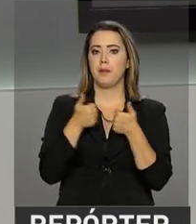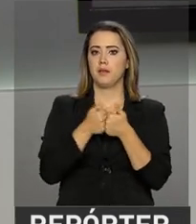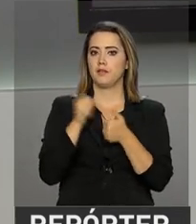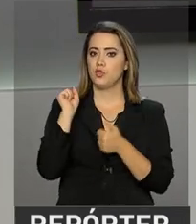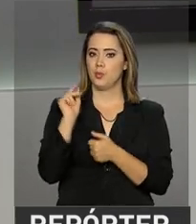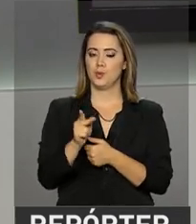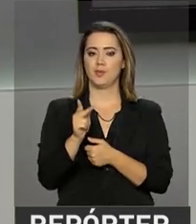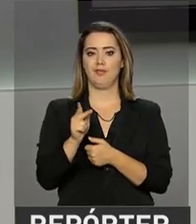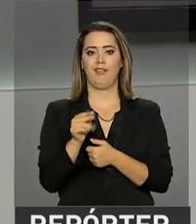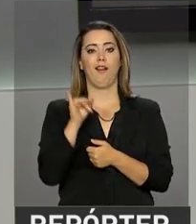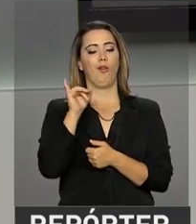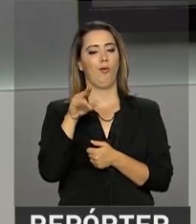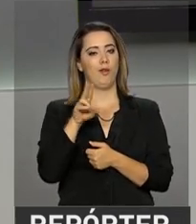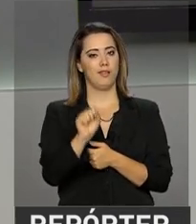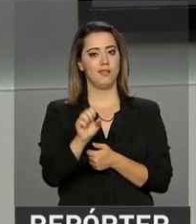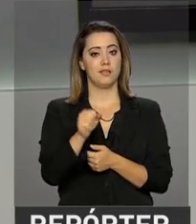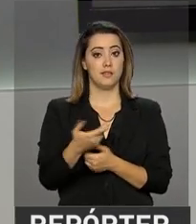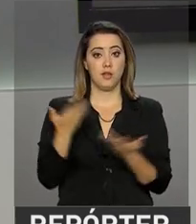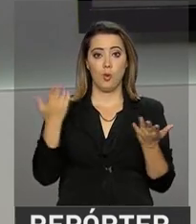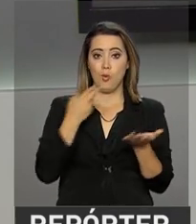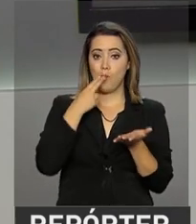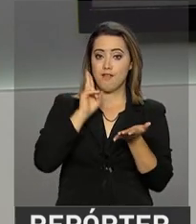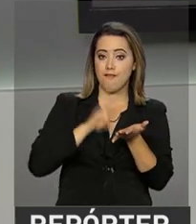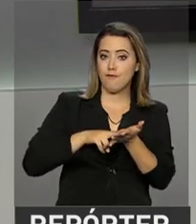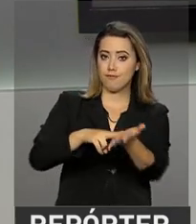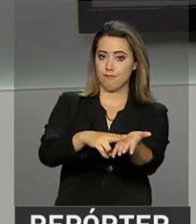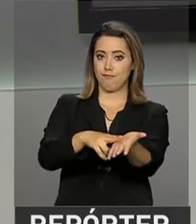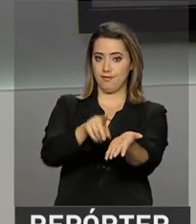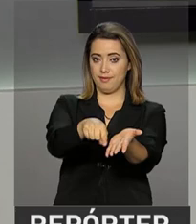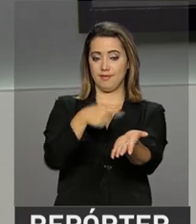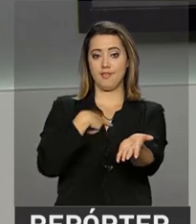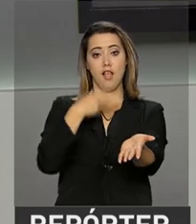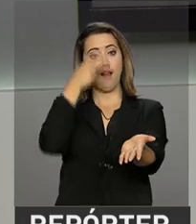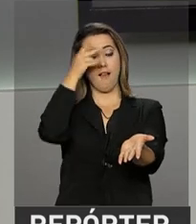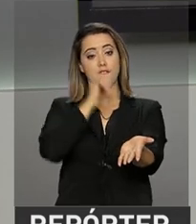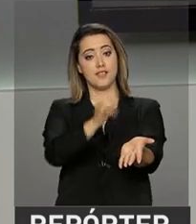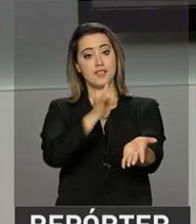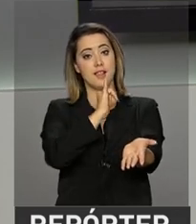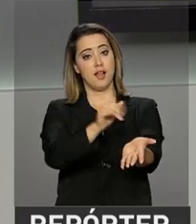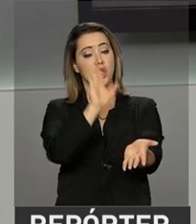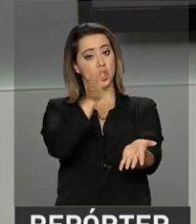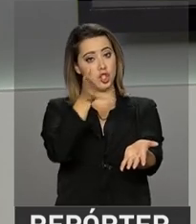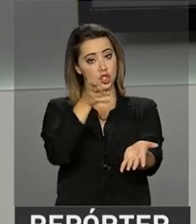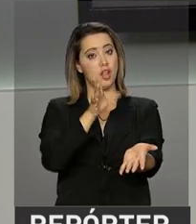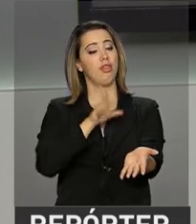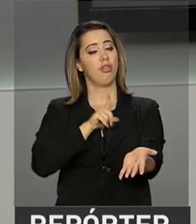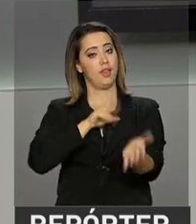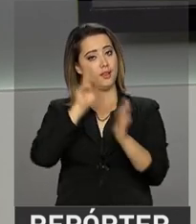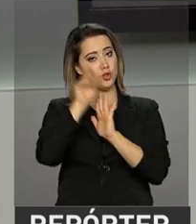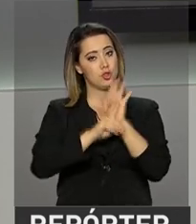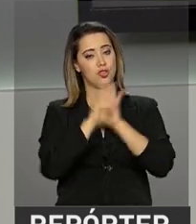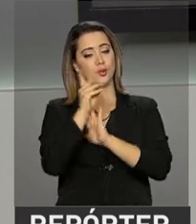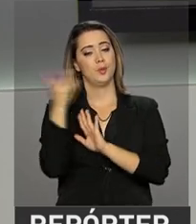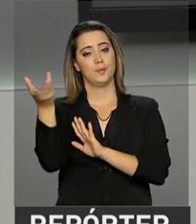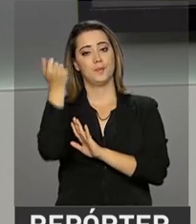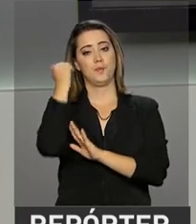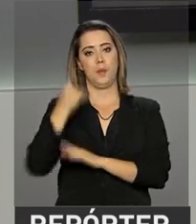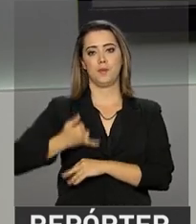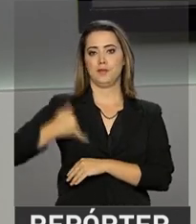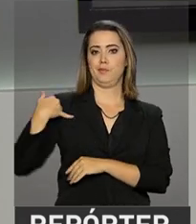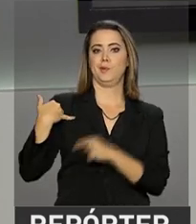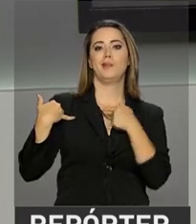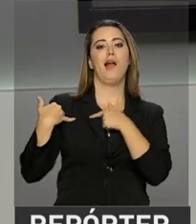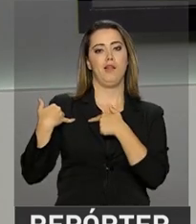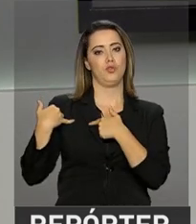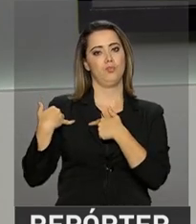de se aposentar o INSS vai enviar pelos Correios um comunicado para o segurado sobre o direito à aposentadoria por idade